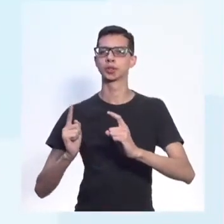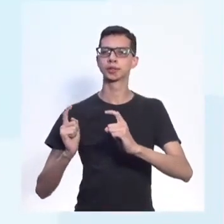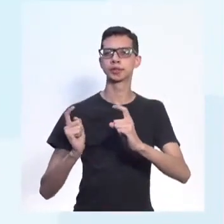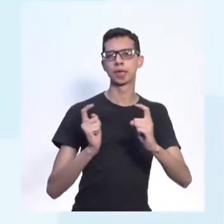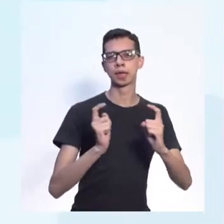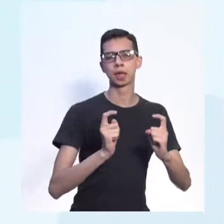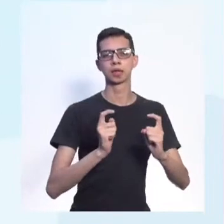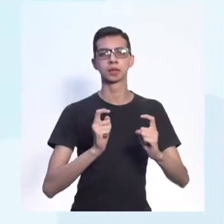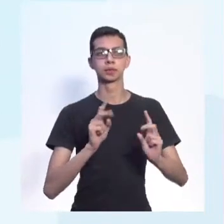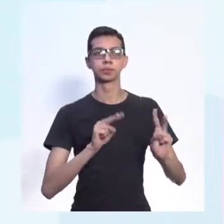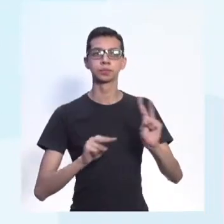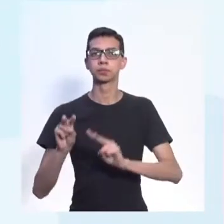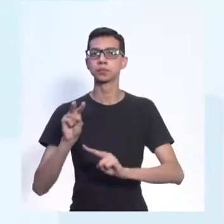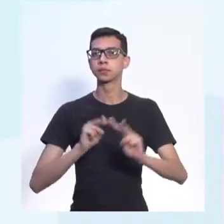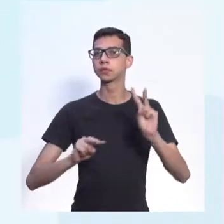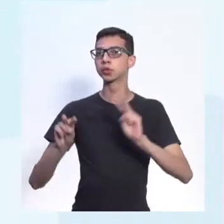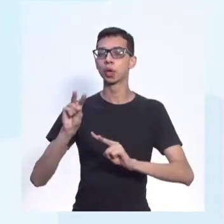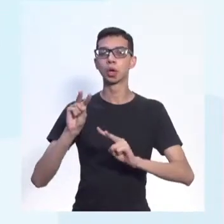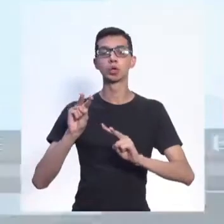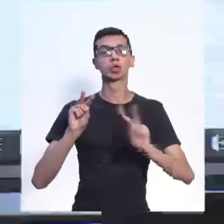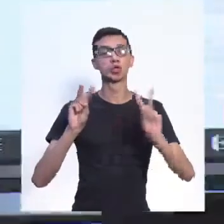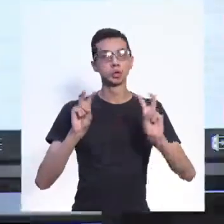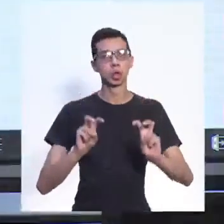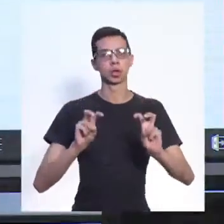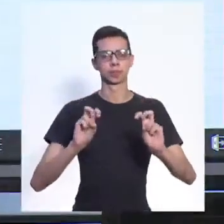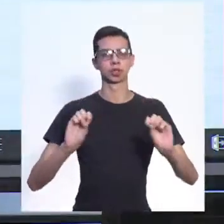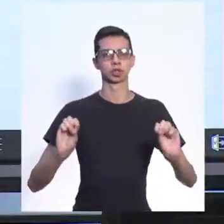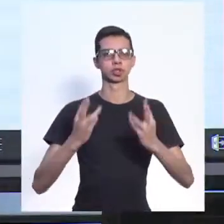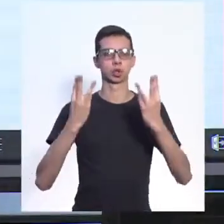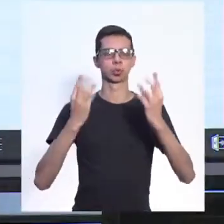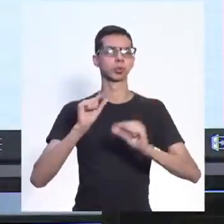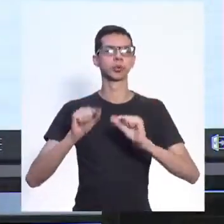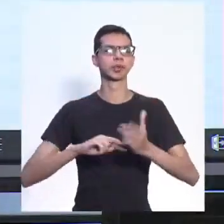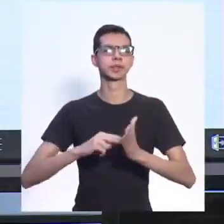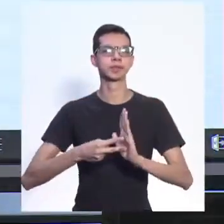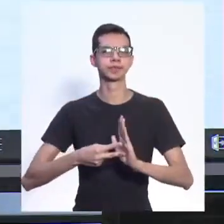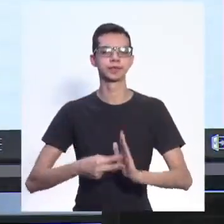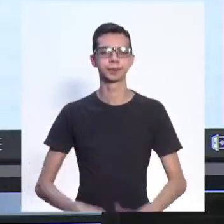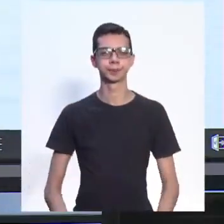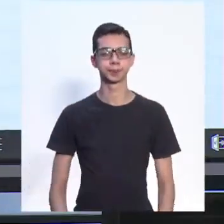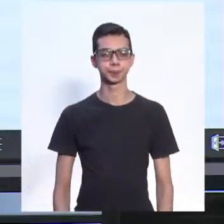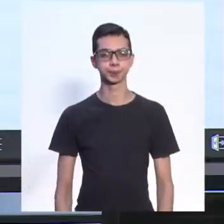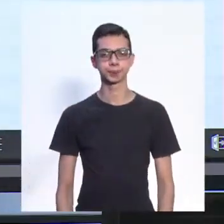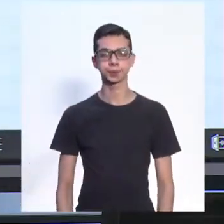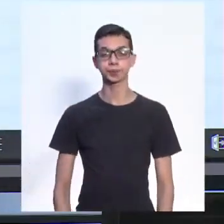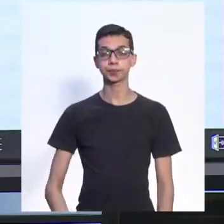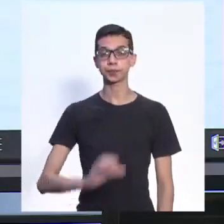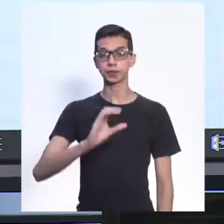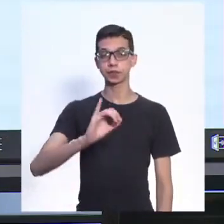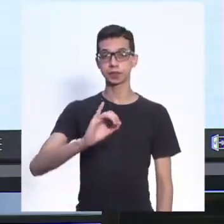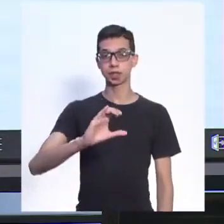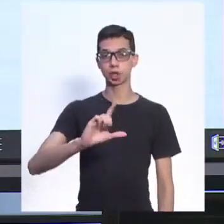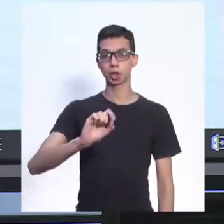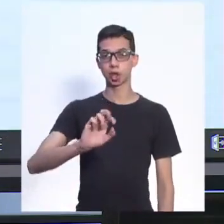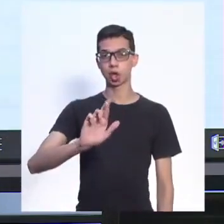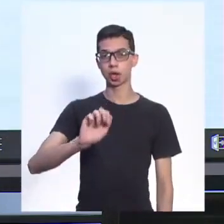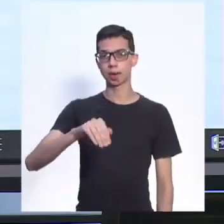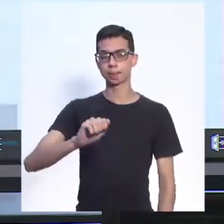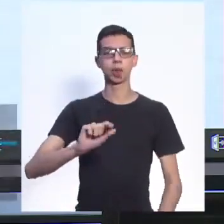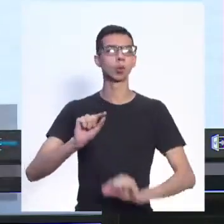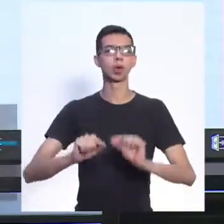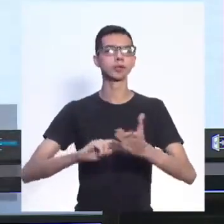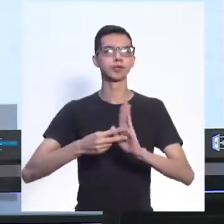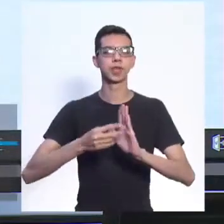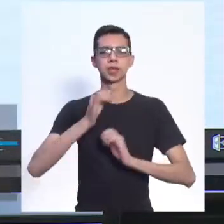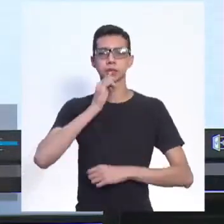de ambientação de um show. Ou seja, né, o que é, né, um ciclorama, no caso? O ciclorama é aquele banner, né, ou aquele pano de